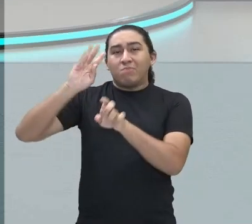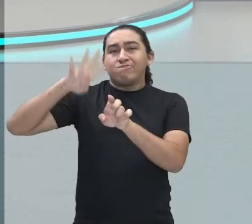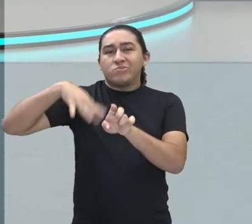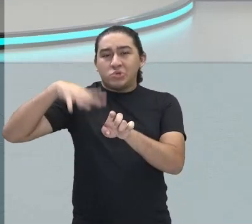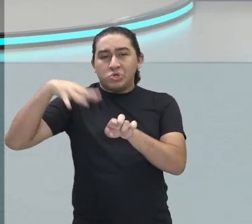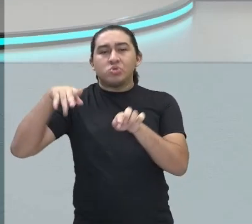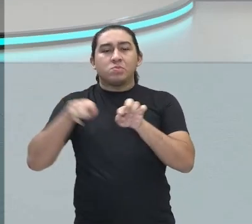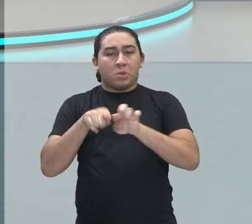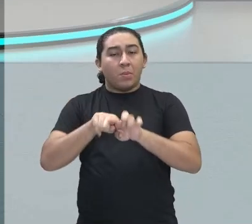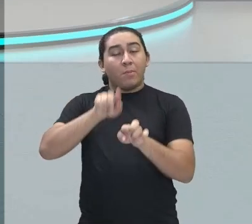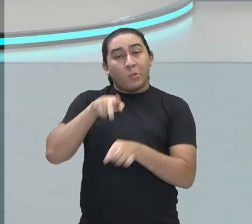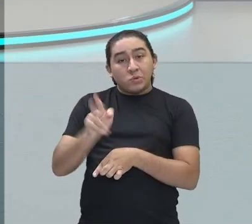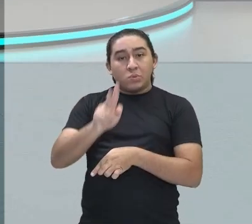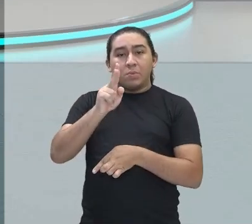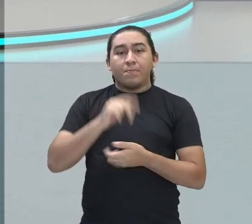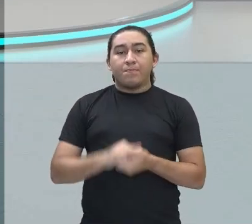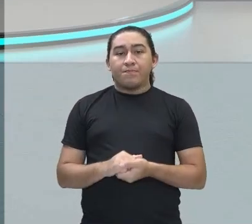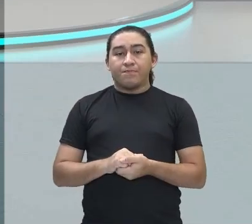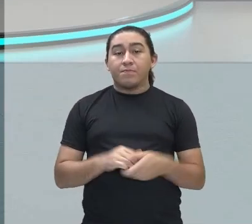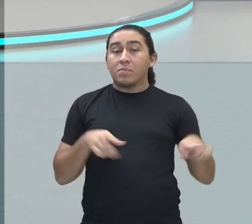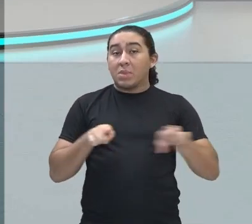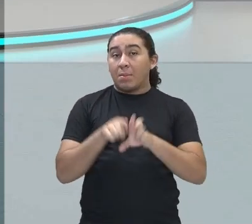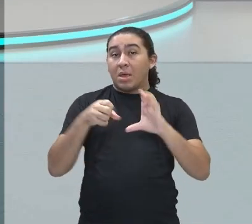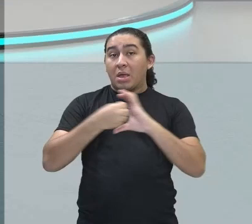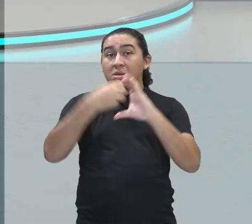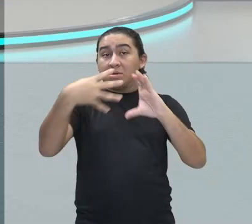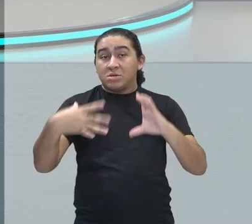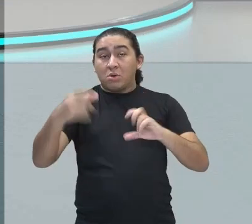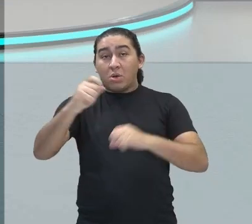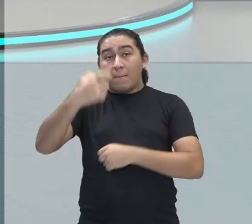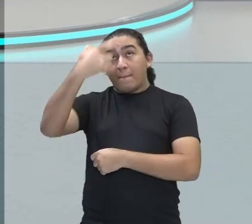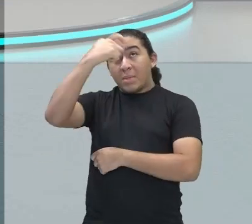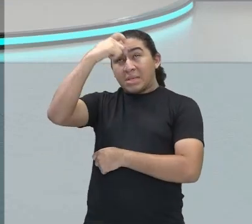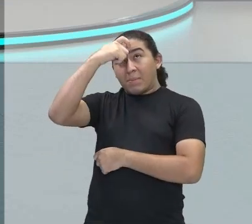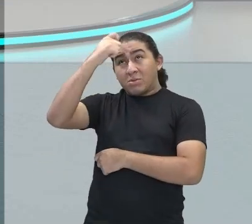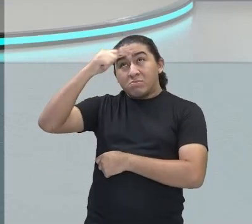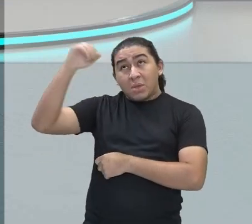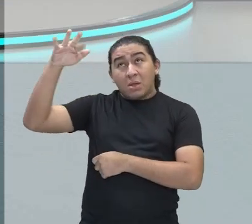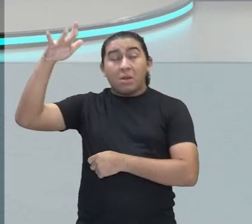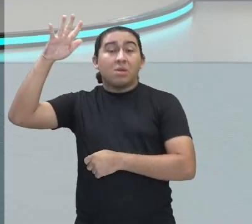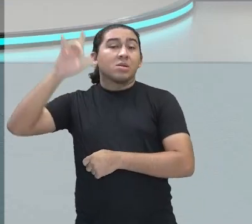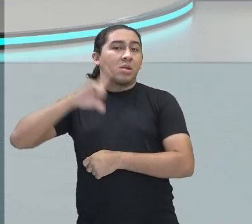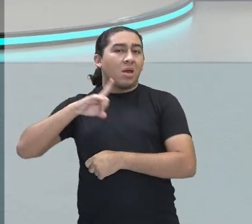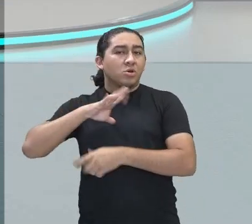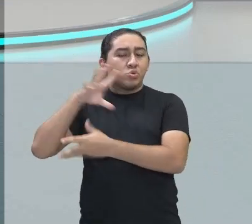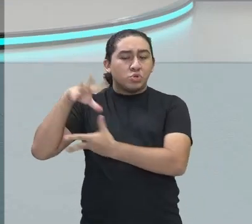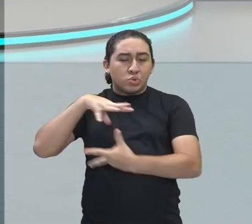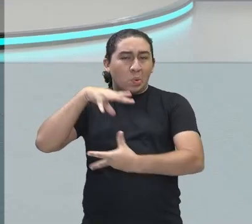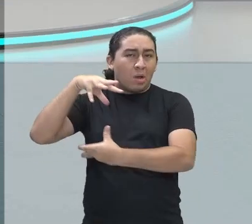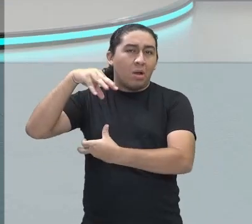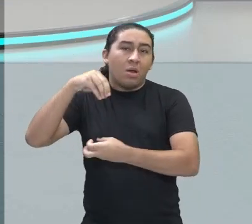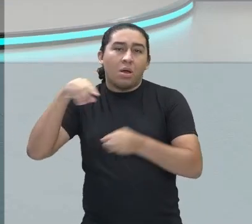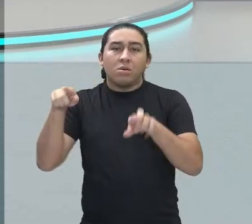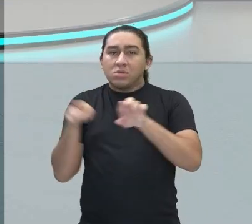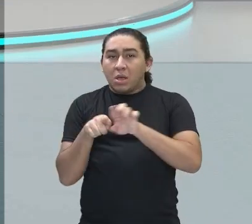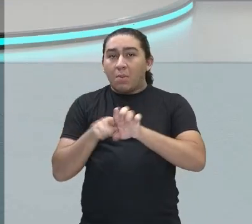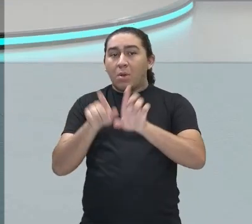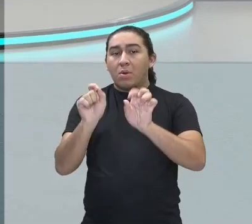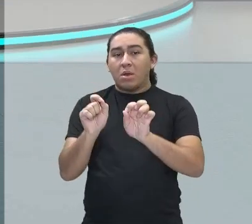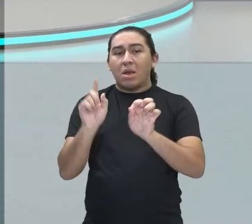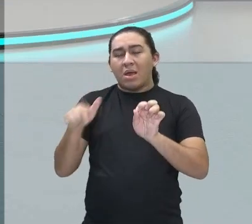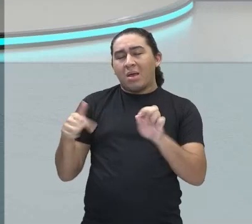continuar vendo. Caráter metafísico, tudo aquilo que é espiritual, tudo aquilo que